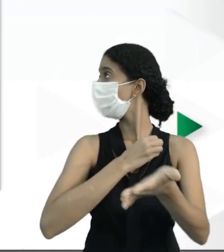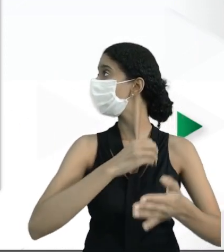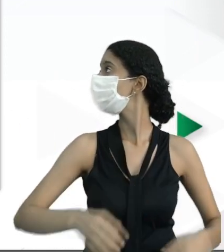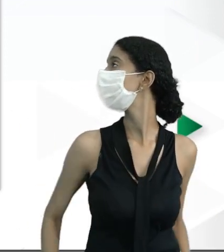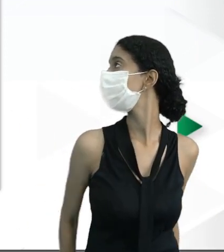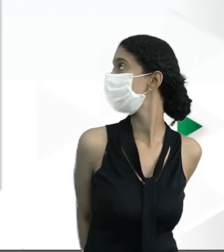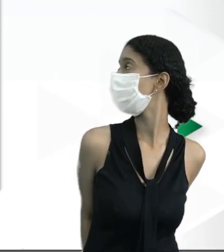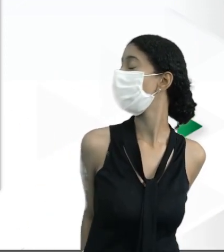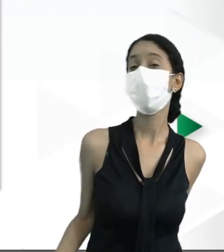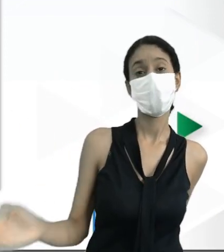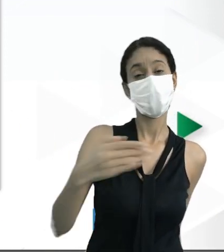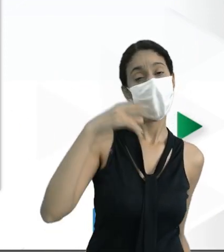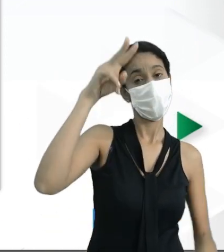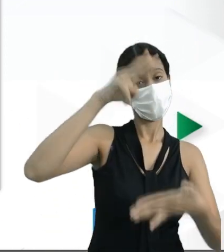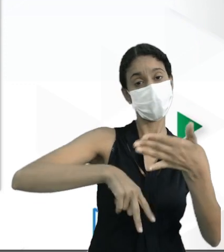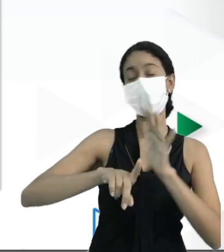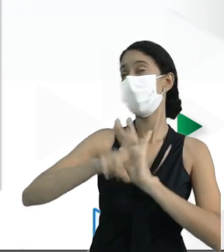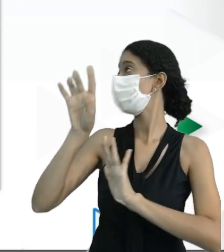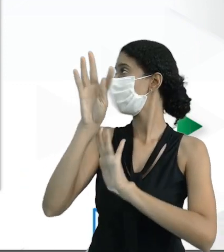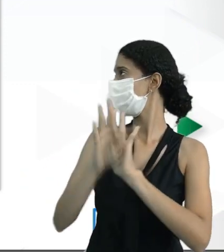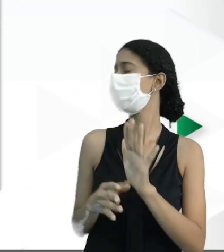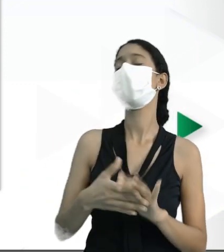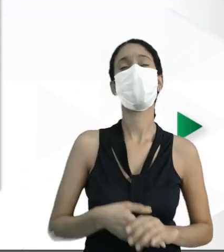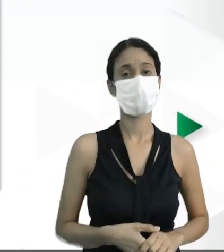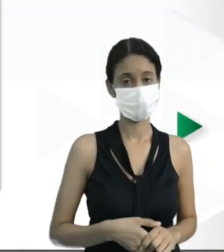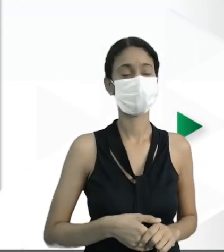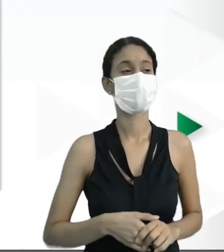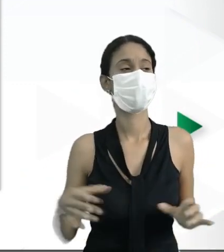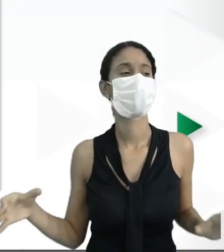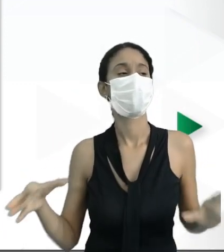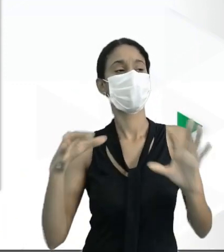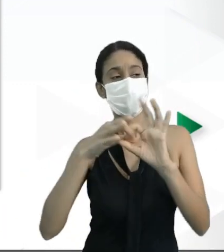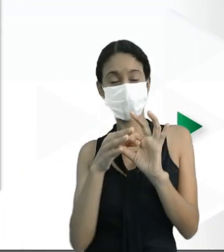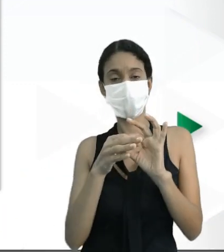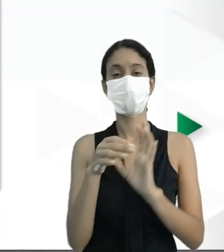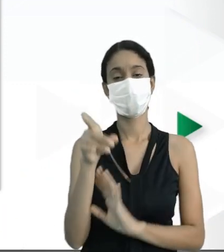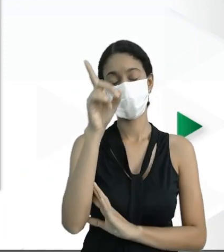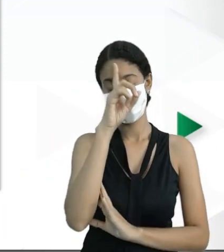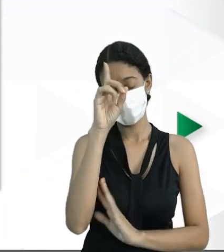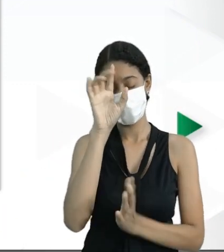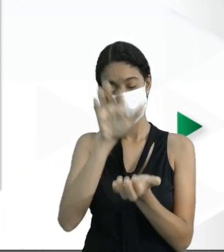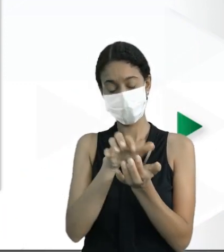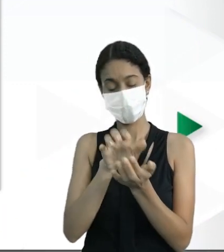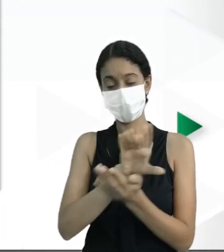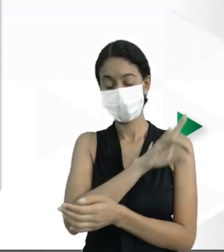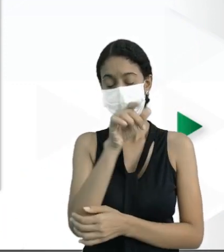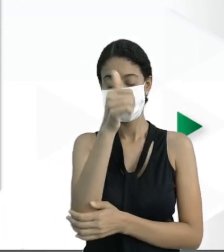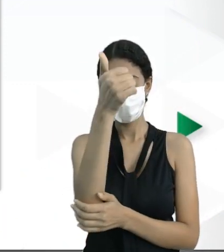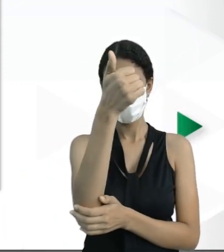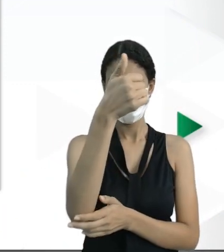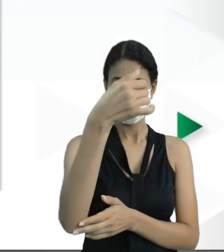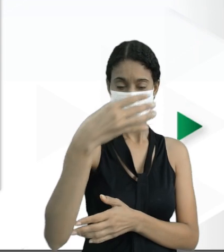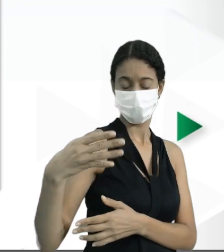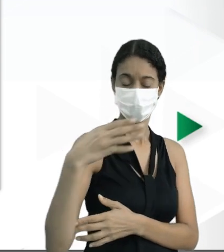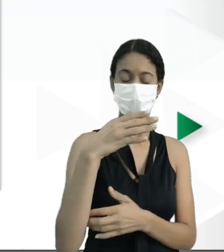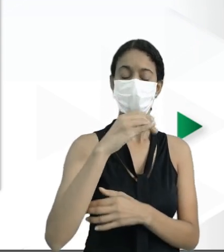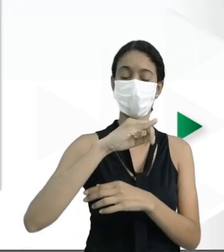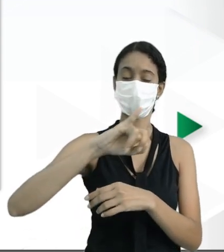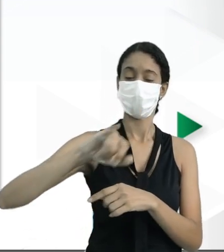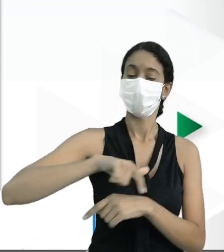assim, vamos ler o texto veiculado ao Diário de Pernambuco, de 14 de julho de 2012.